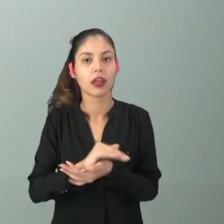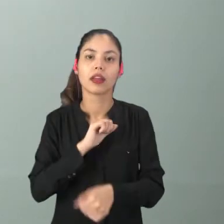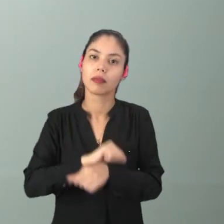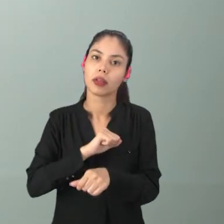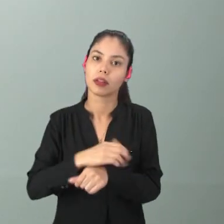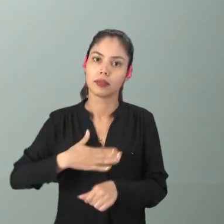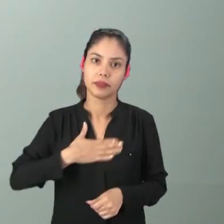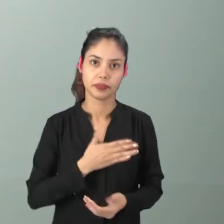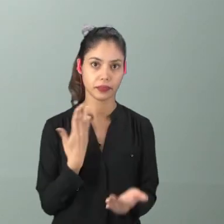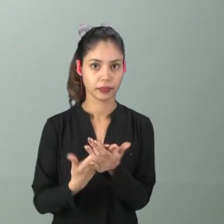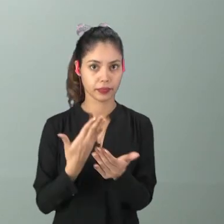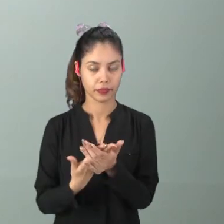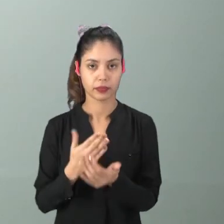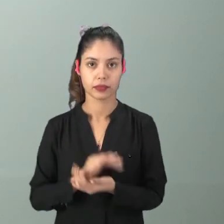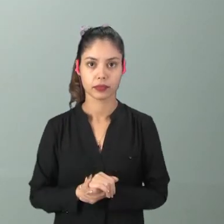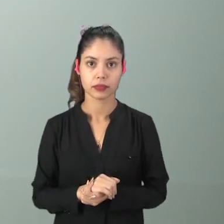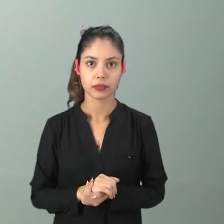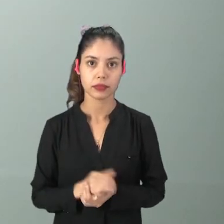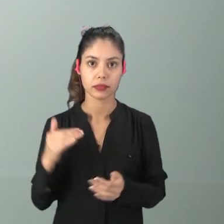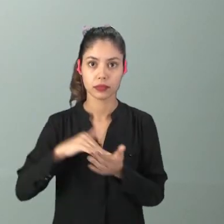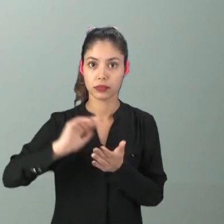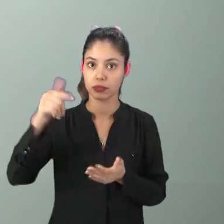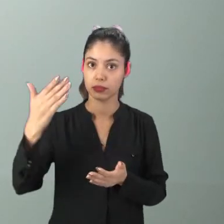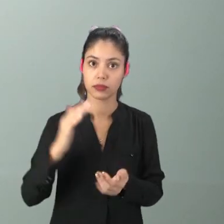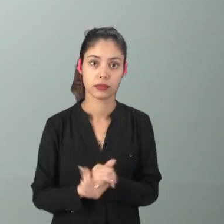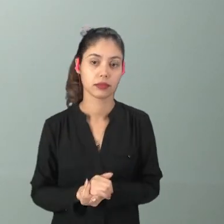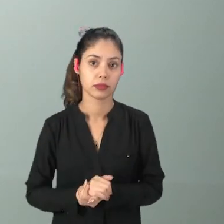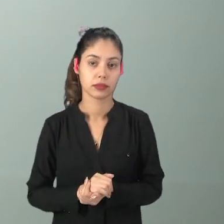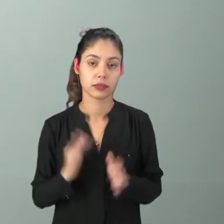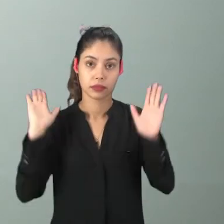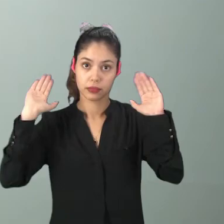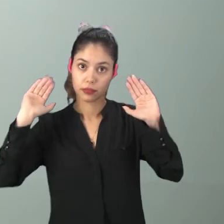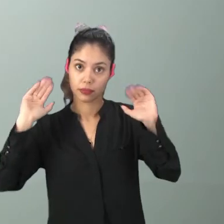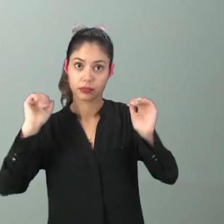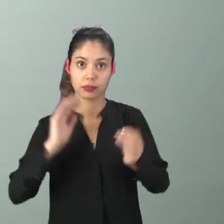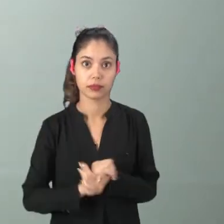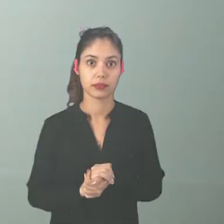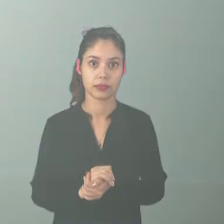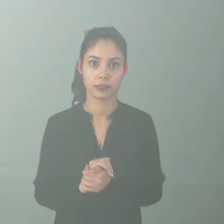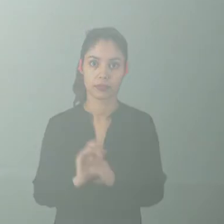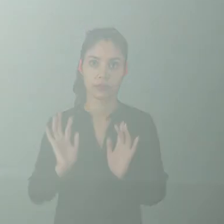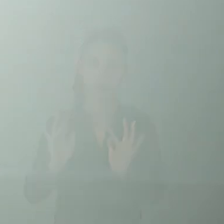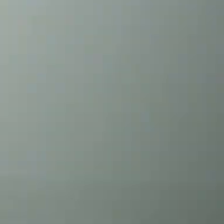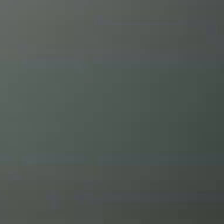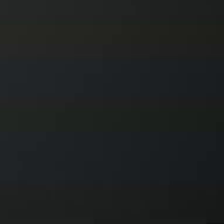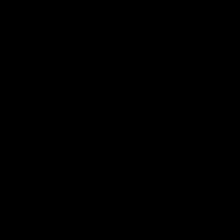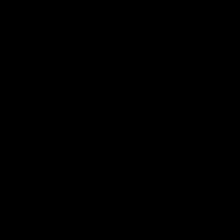tenham gostado dessa aula e até a próxima. Tchau, tchau e até mais.